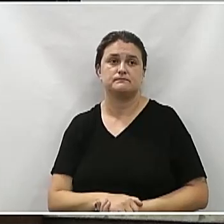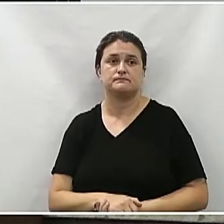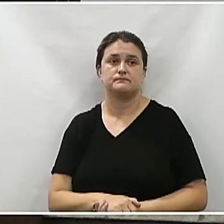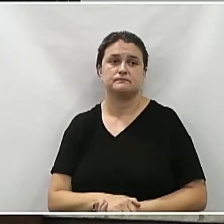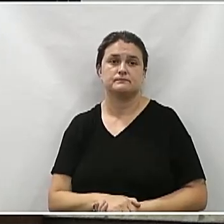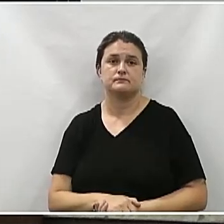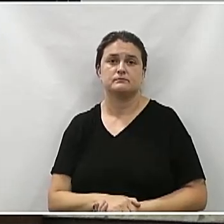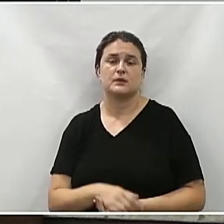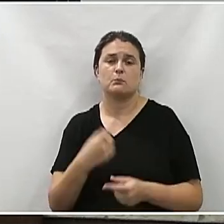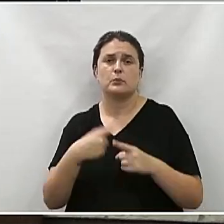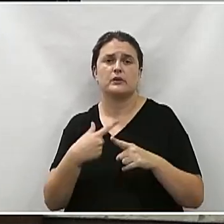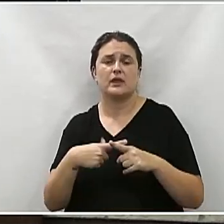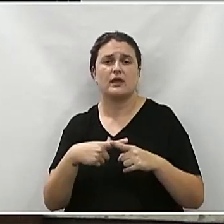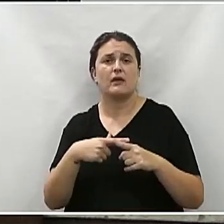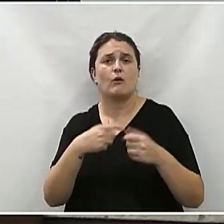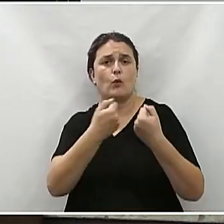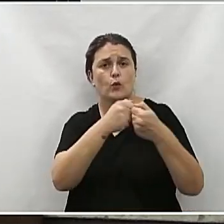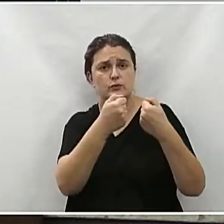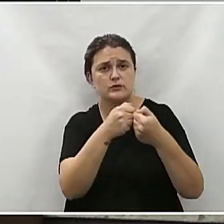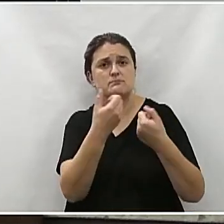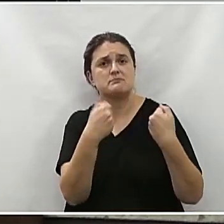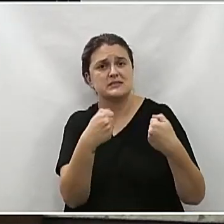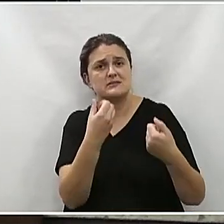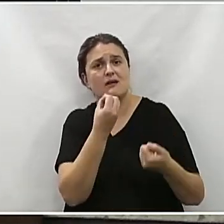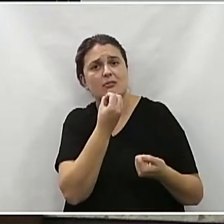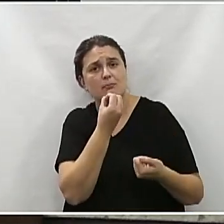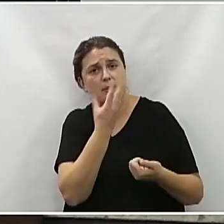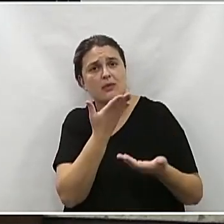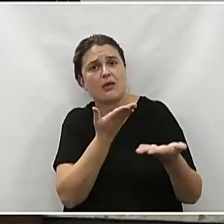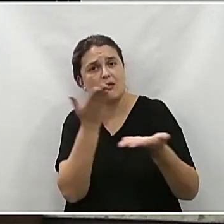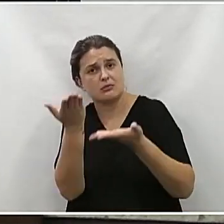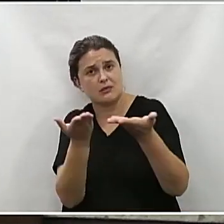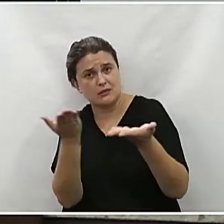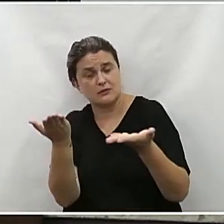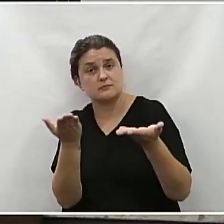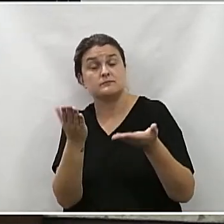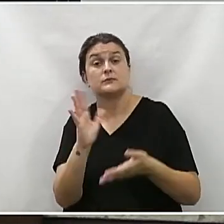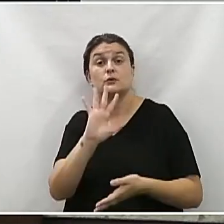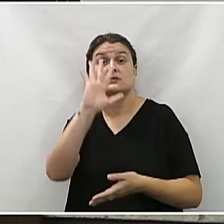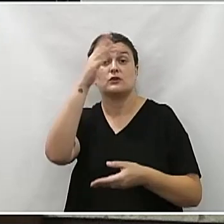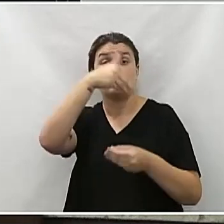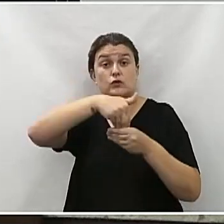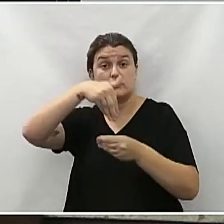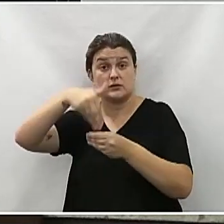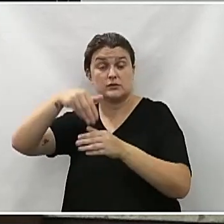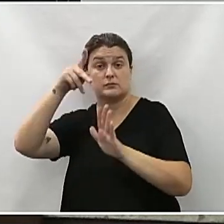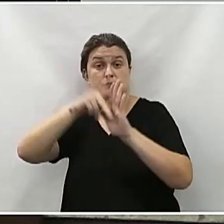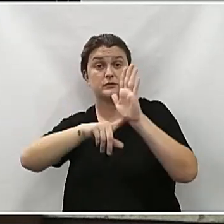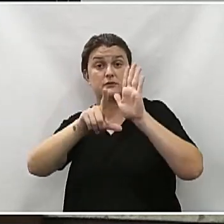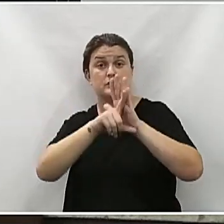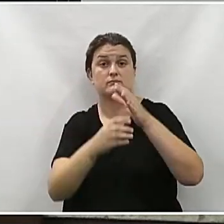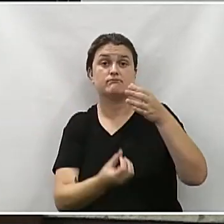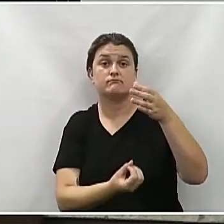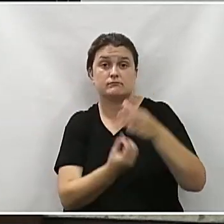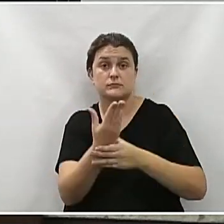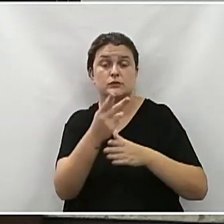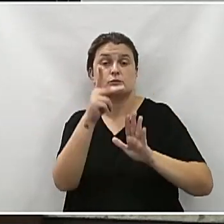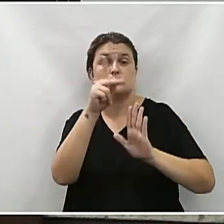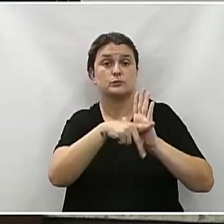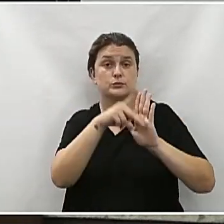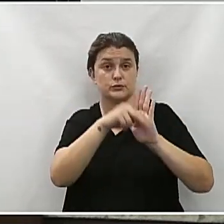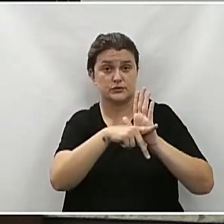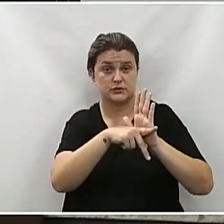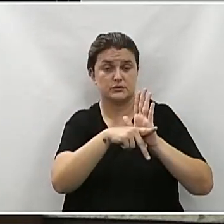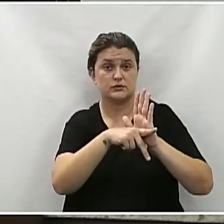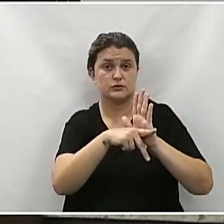ter um bom atendimento um bom transporte foi votado hoje o projeto de lei que cria o programa municipal